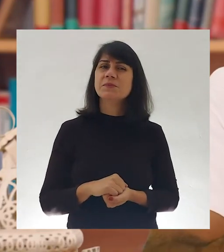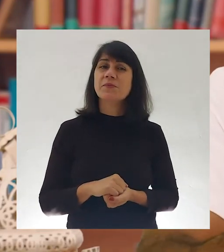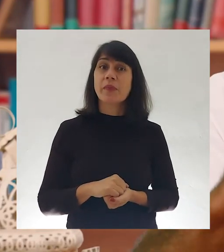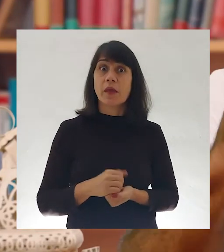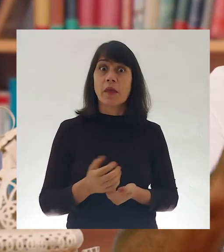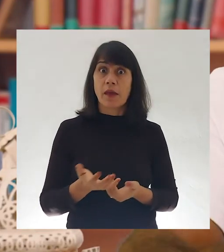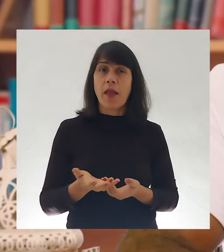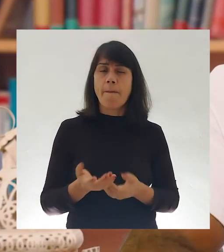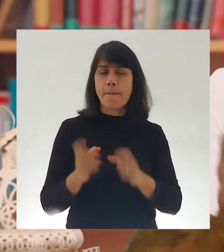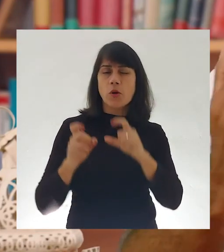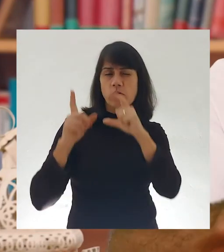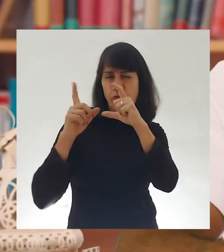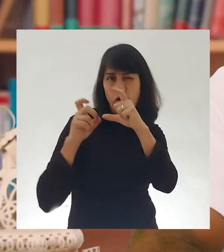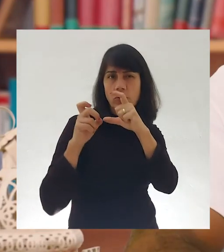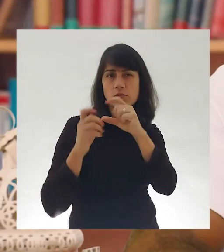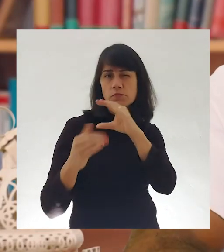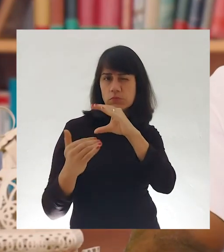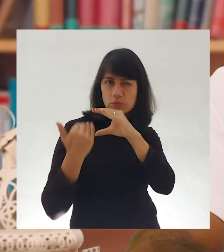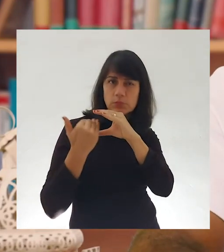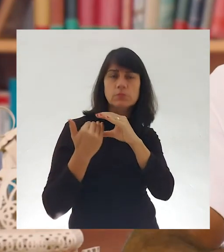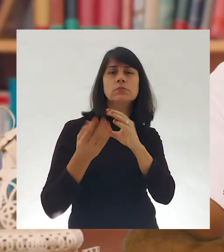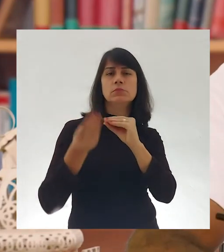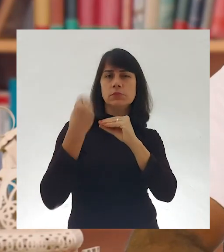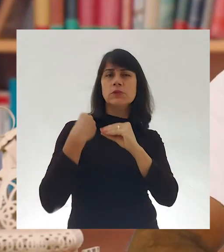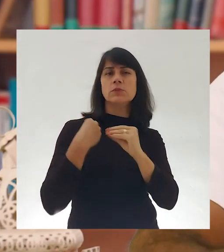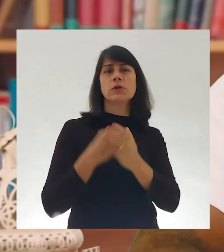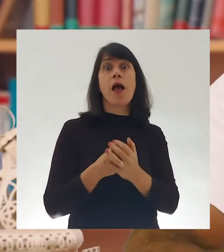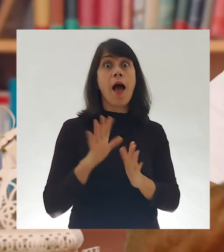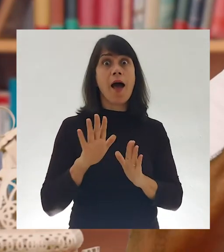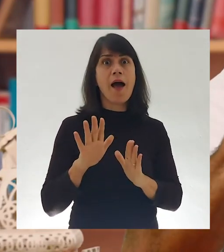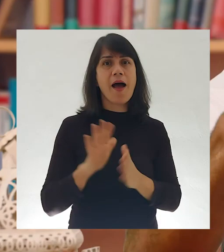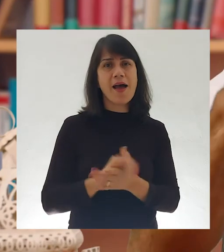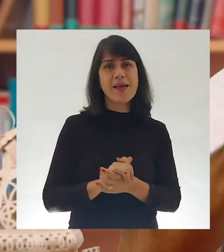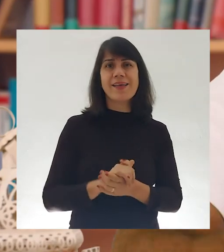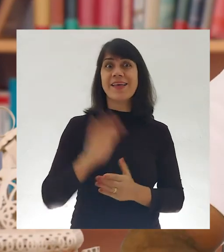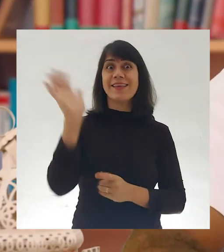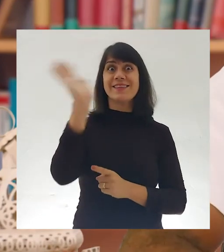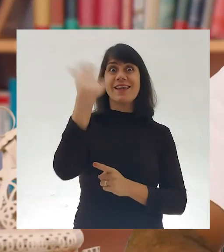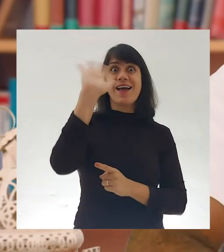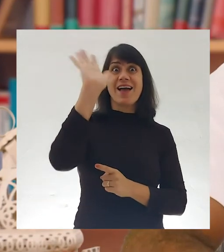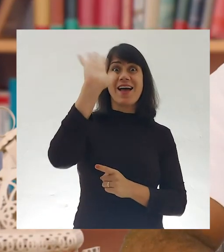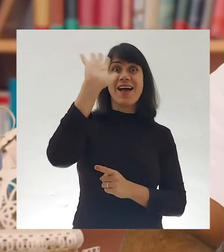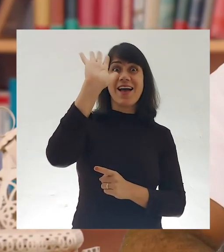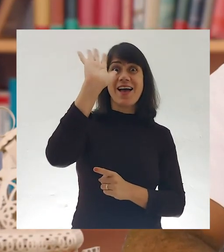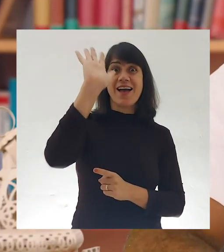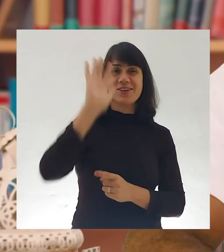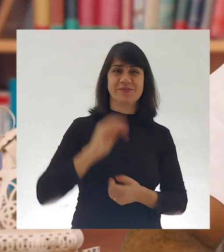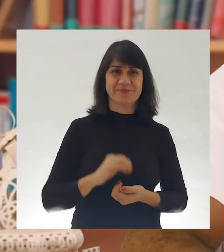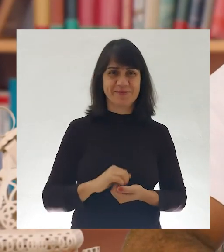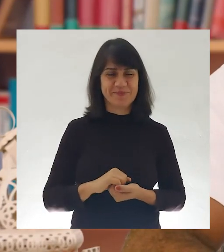Se quiser, tire uma foto e mande pra gente. Até mais. Tchau!